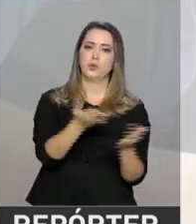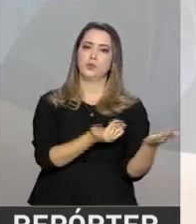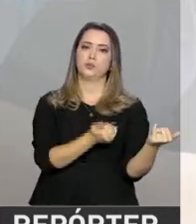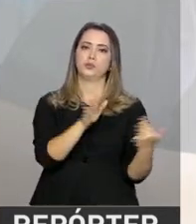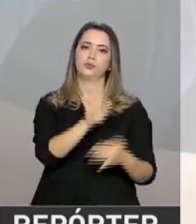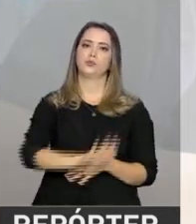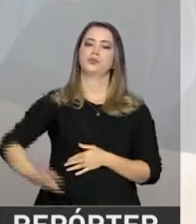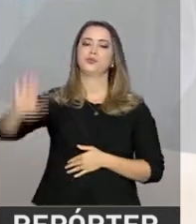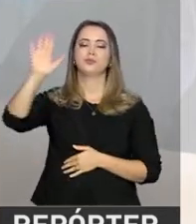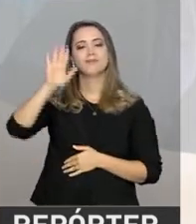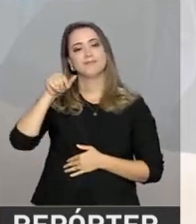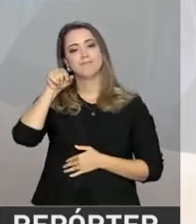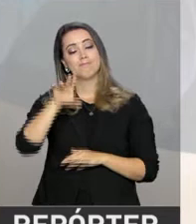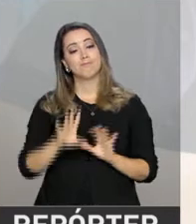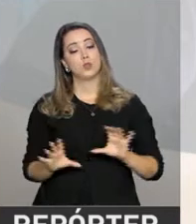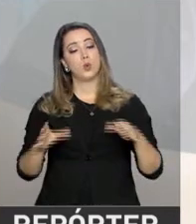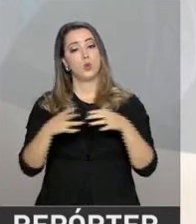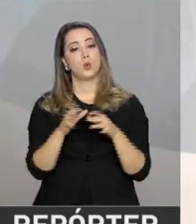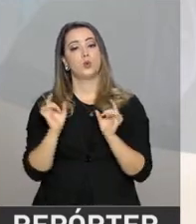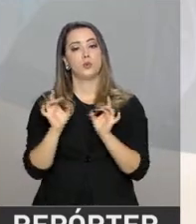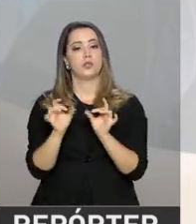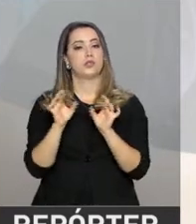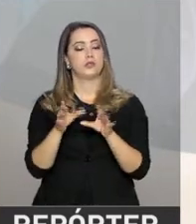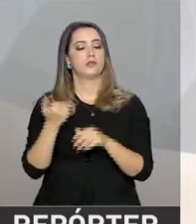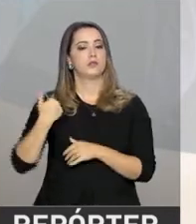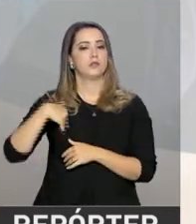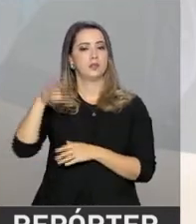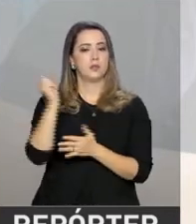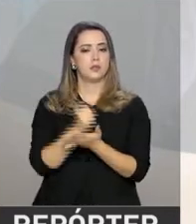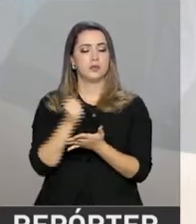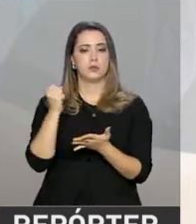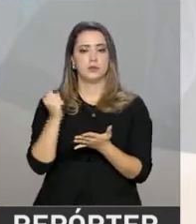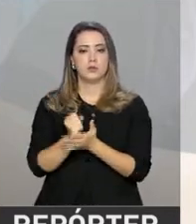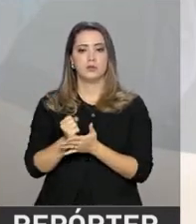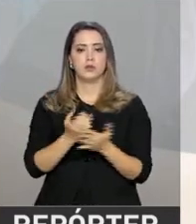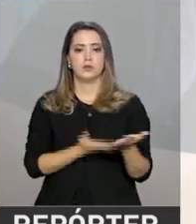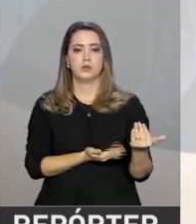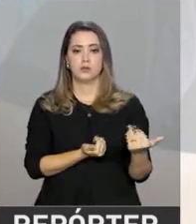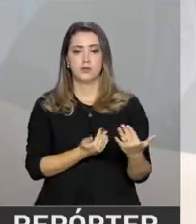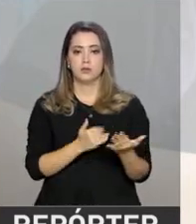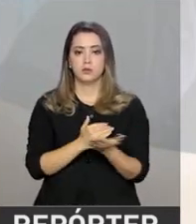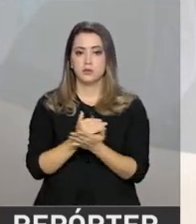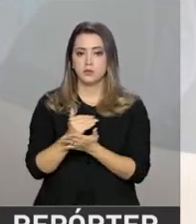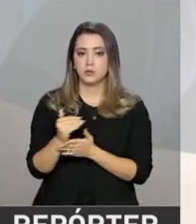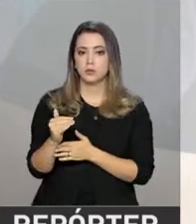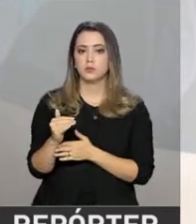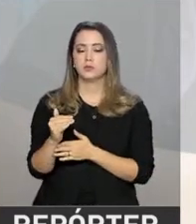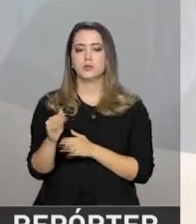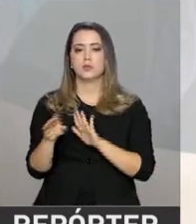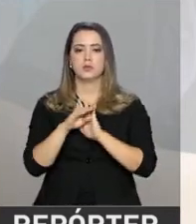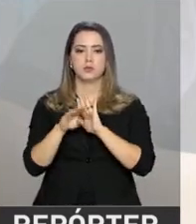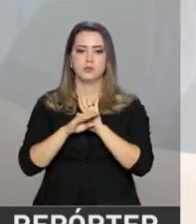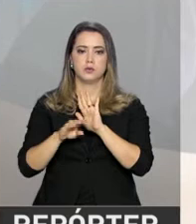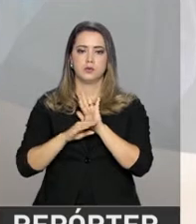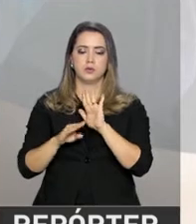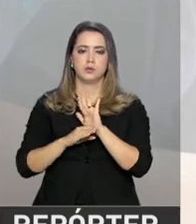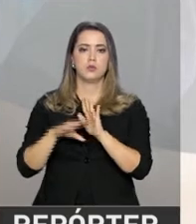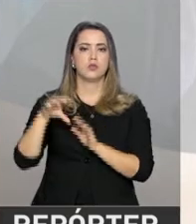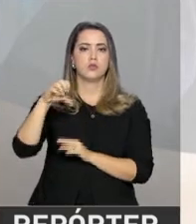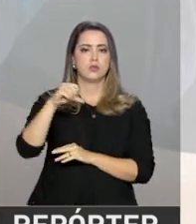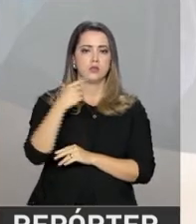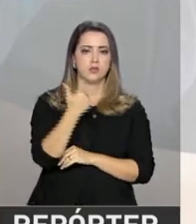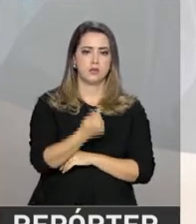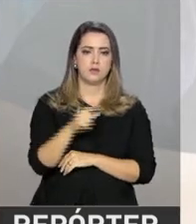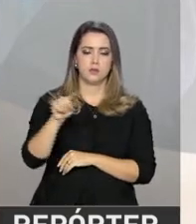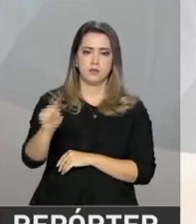todo o país o setor de comércio é o que mais contratou esses jovens desde o início do programa com mais de 97 mil